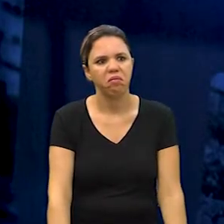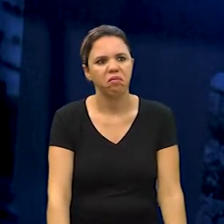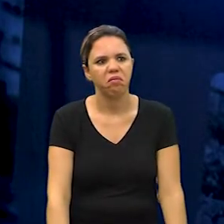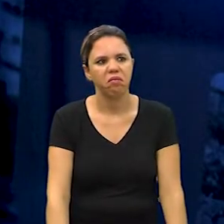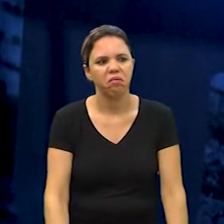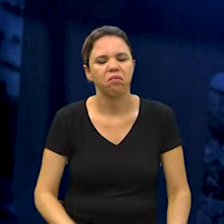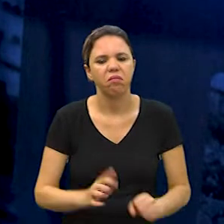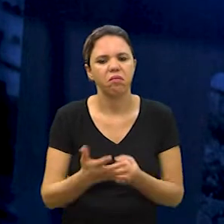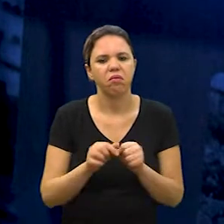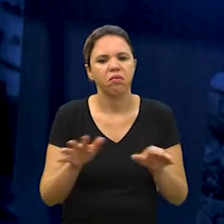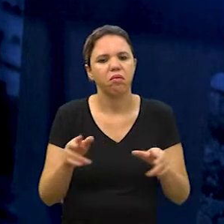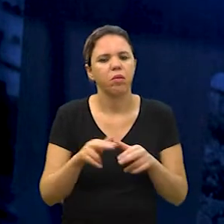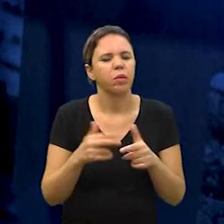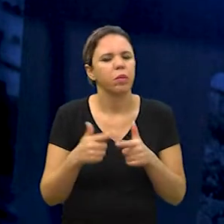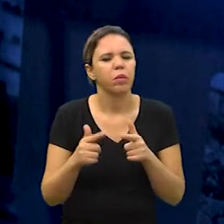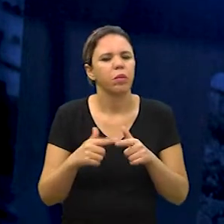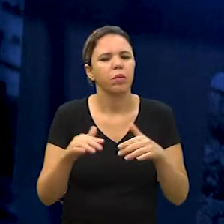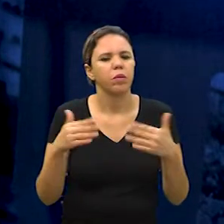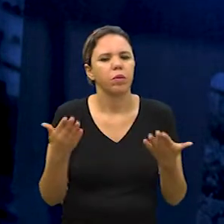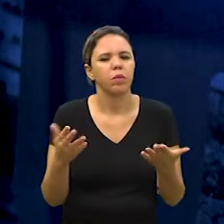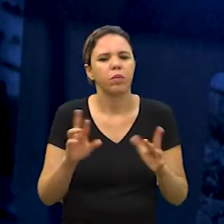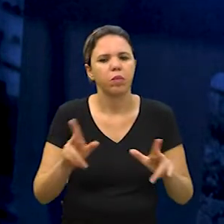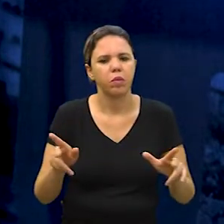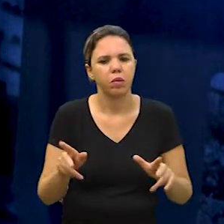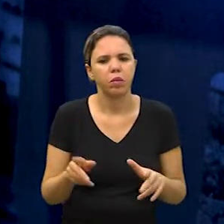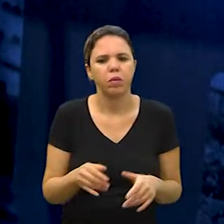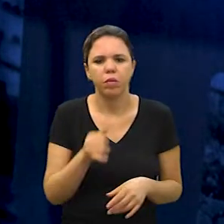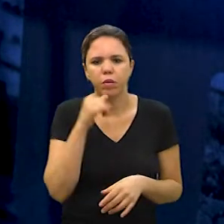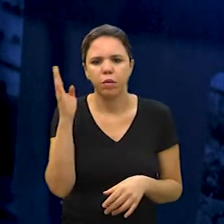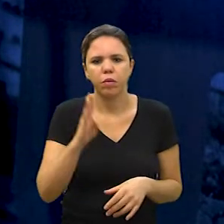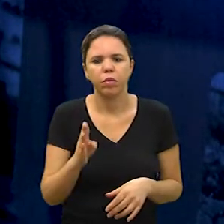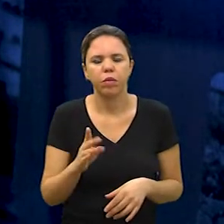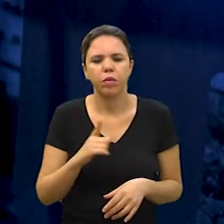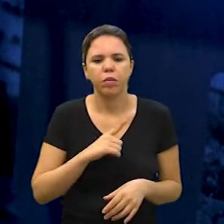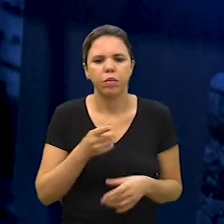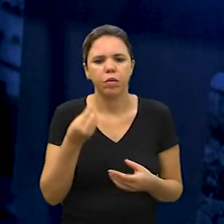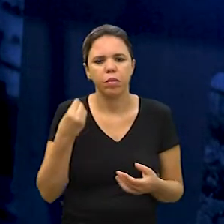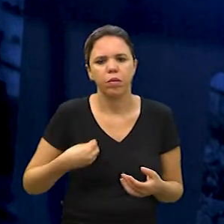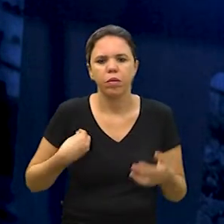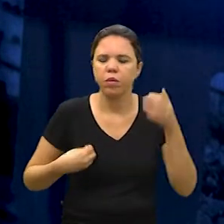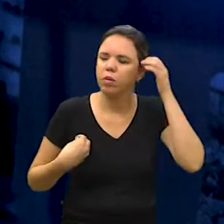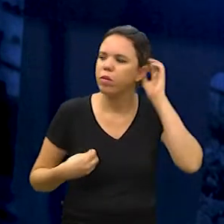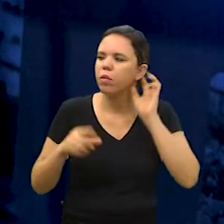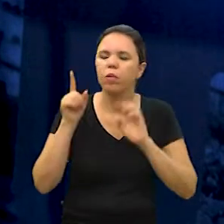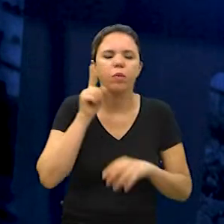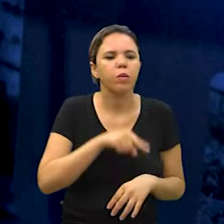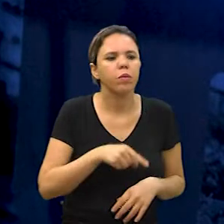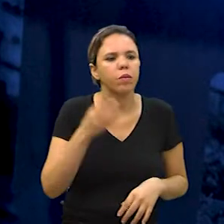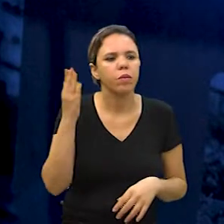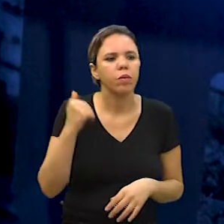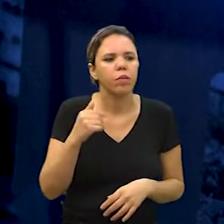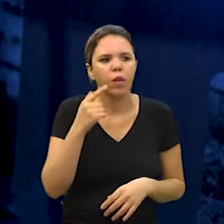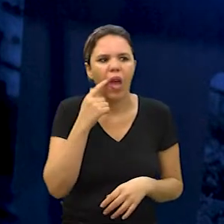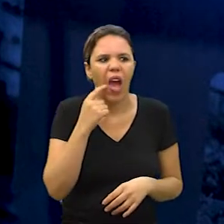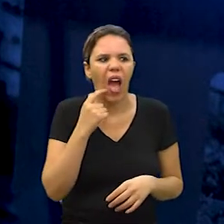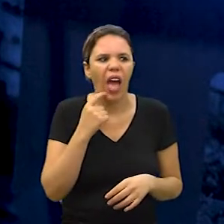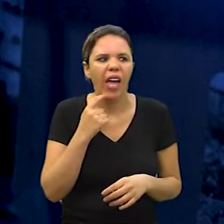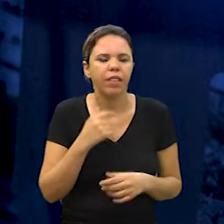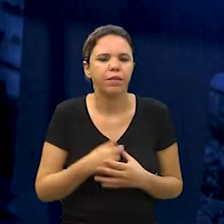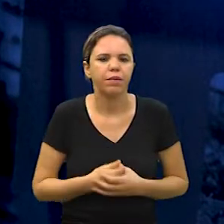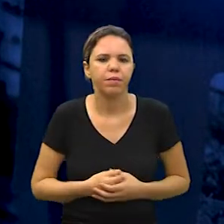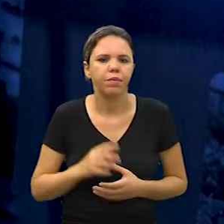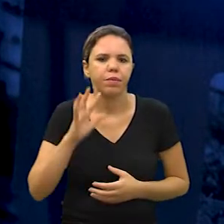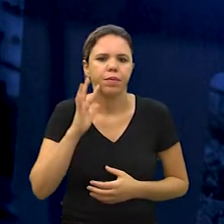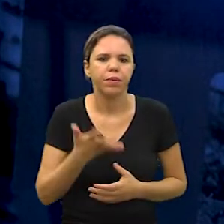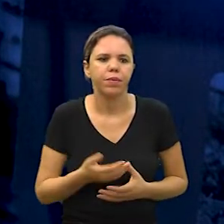essas questões da pandemia e que ainda, no caso do Brasil, a gente ainda vive, os Estados Unidos a gente sabe que a questão está um